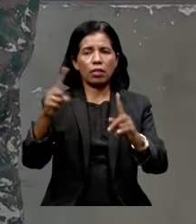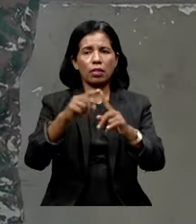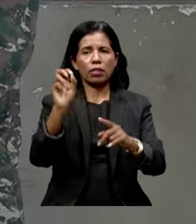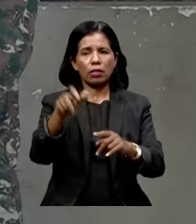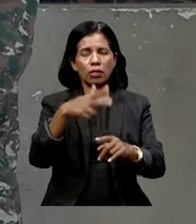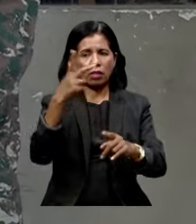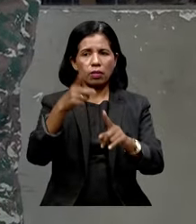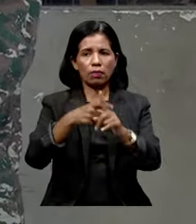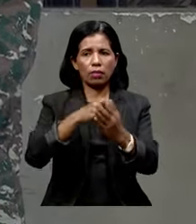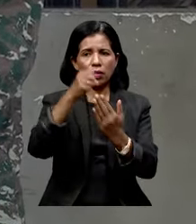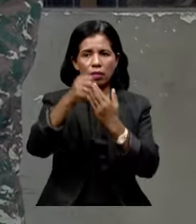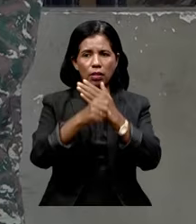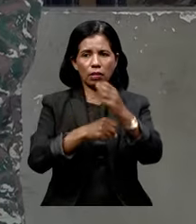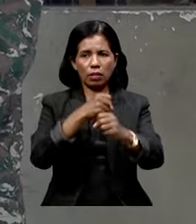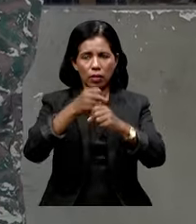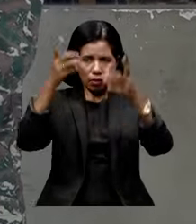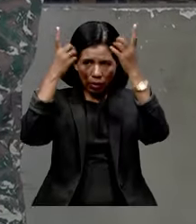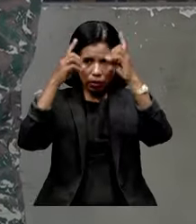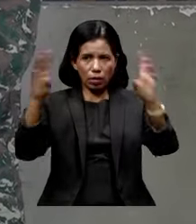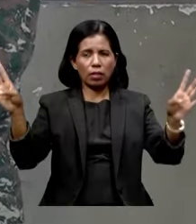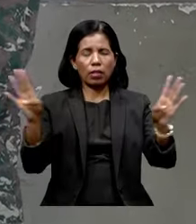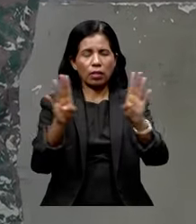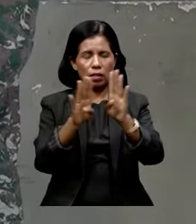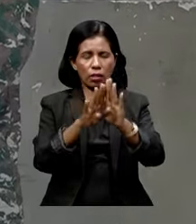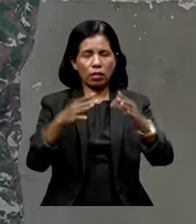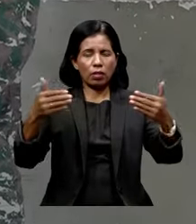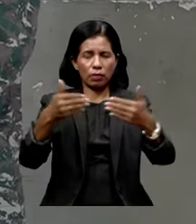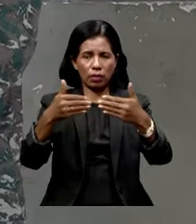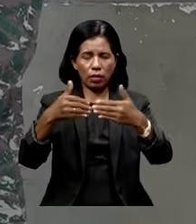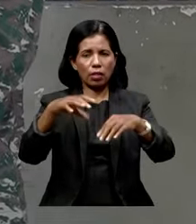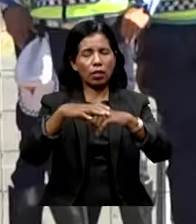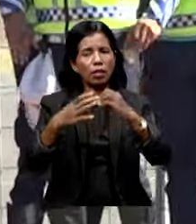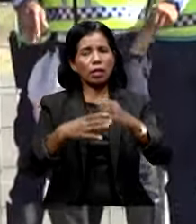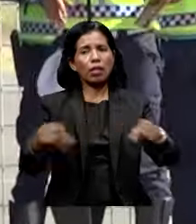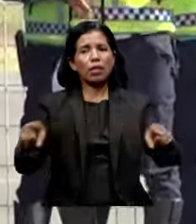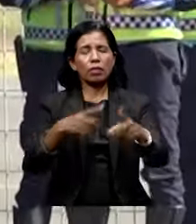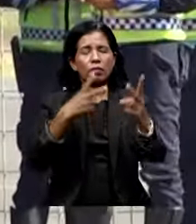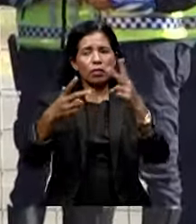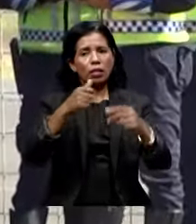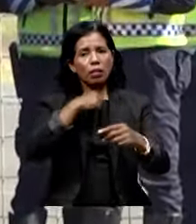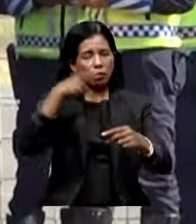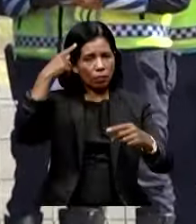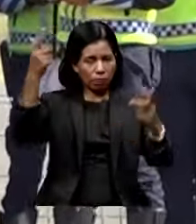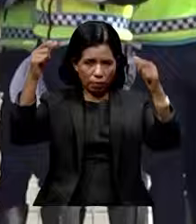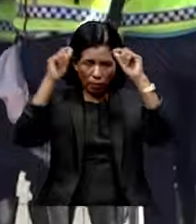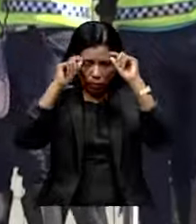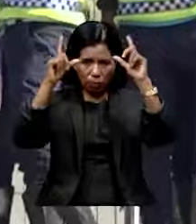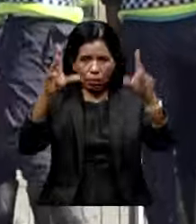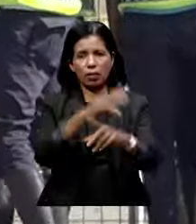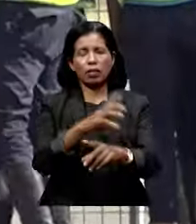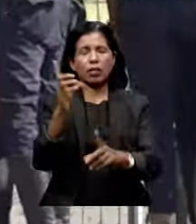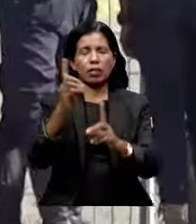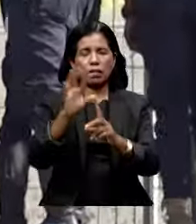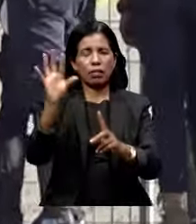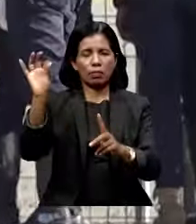Fulan Stembro Tinane. Decisão taca provisório fronteira terrestre Hirakne, relaciona ao visita Papa Francisco mai Timor-Leste e a Lorong